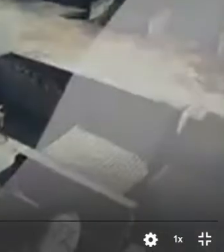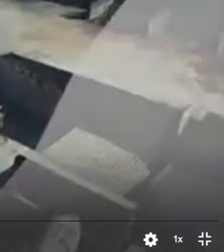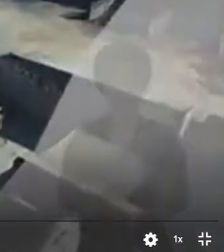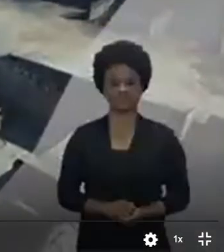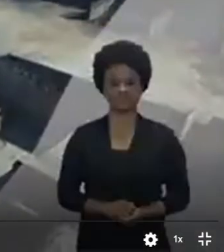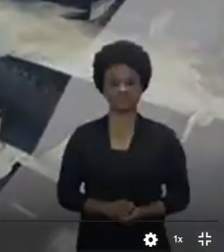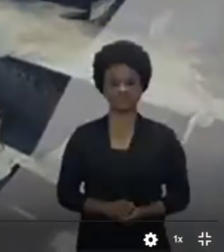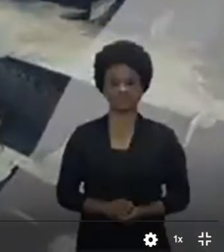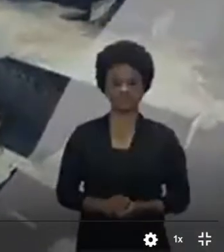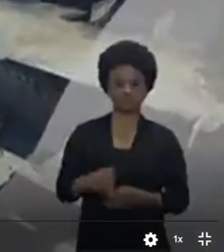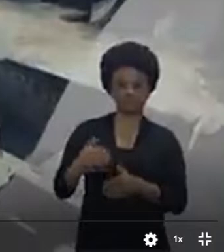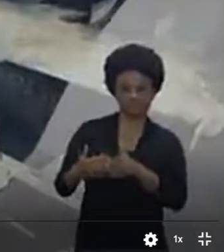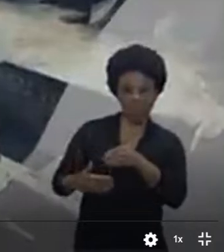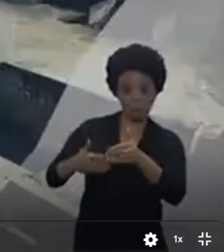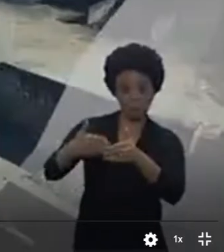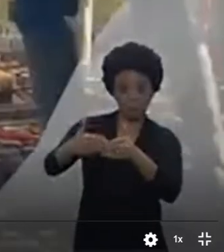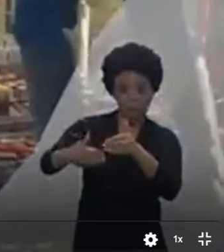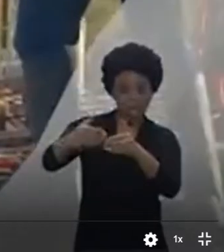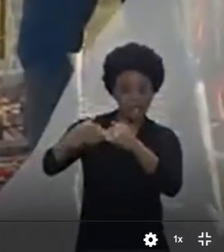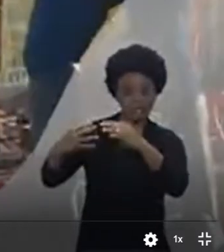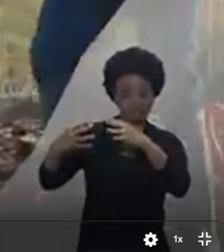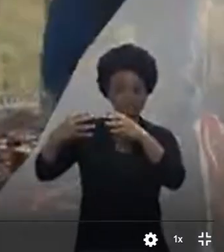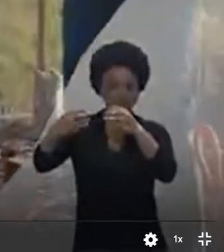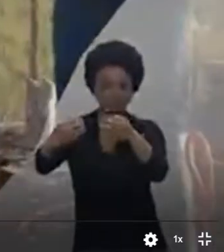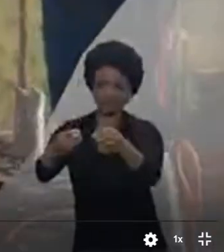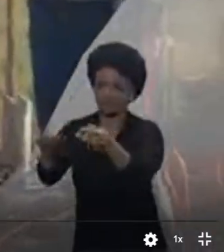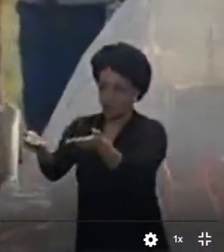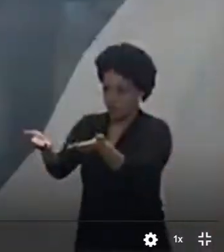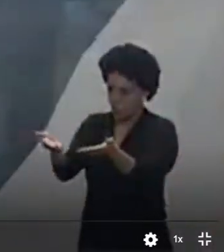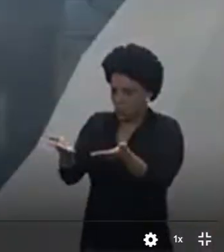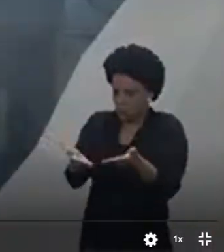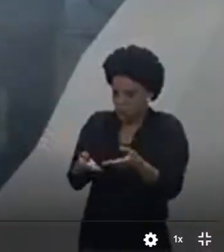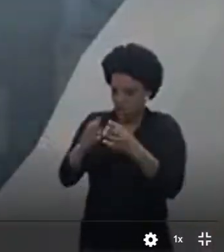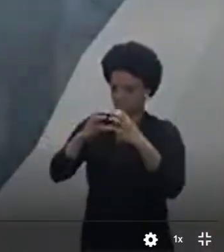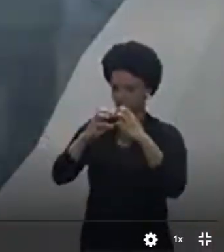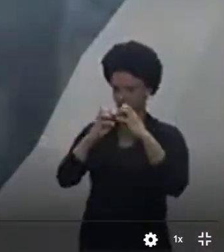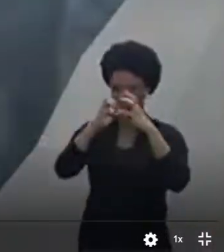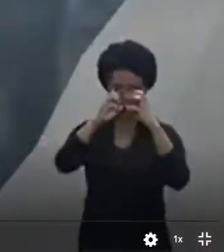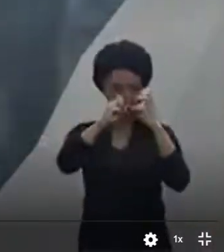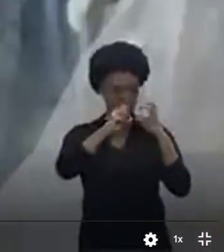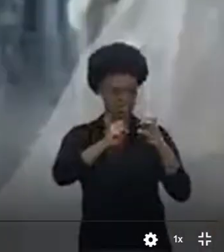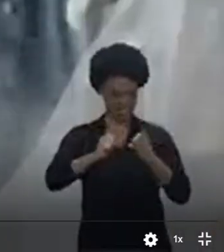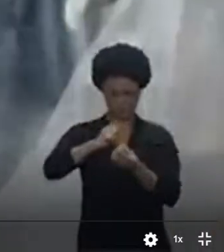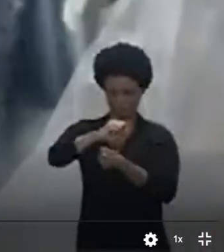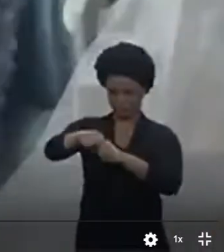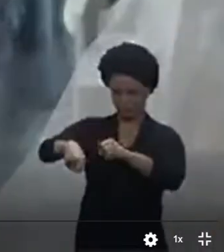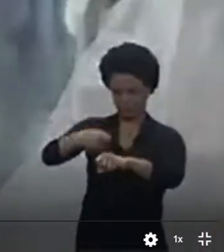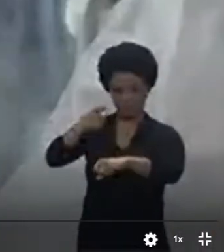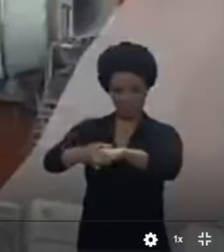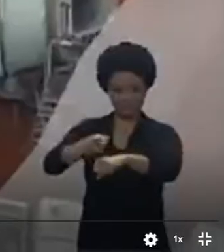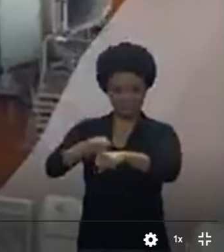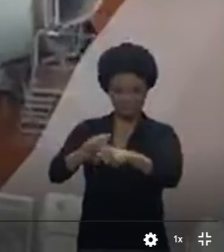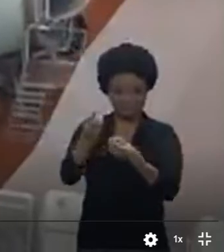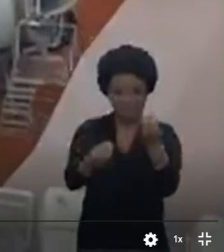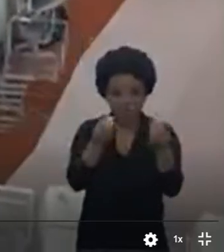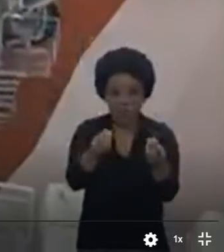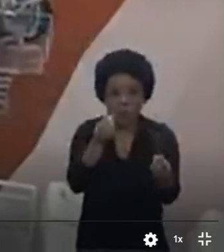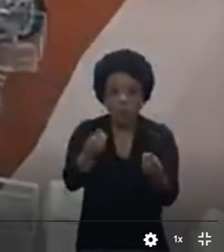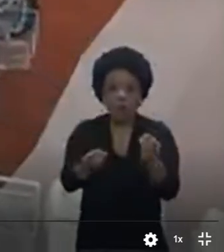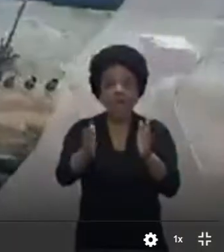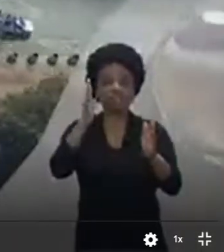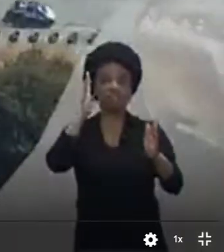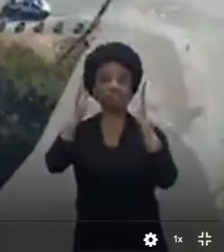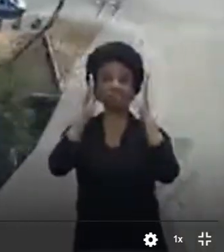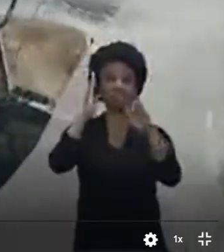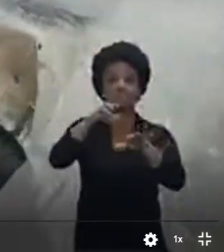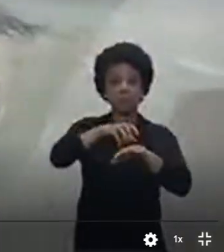No processo de recebimento do concreto e a concretagem em si, você vai aprender passo a passo como funciona o transporte do